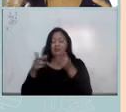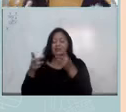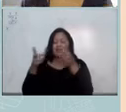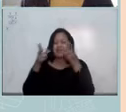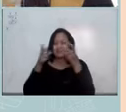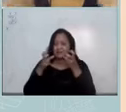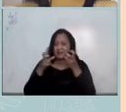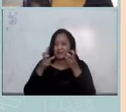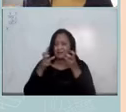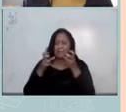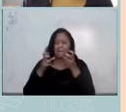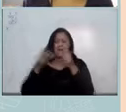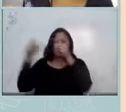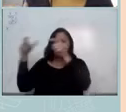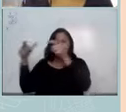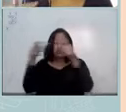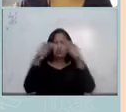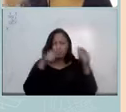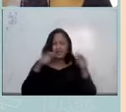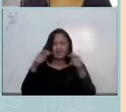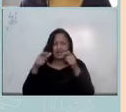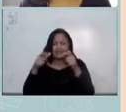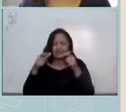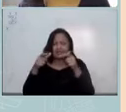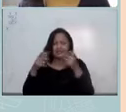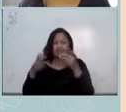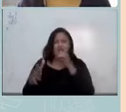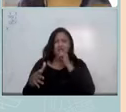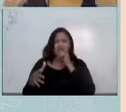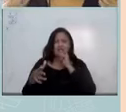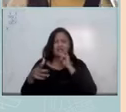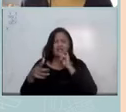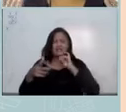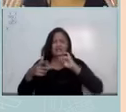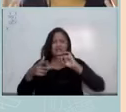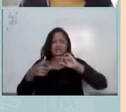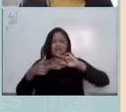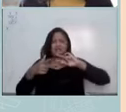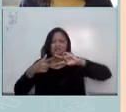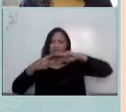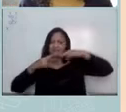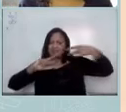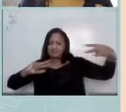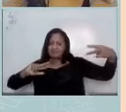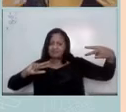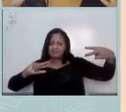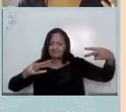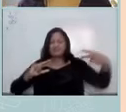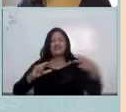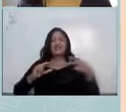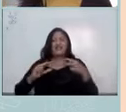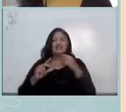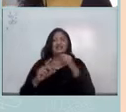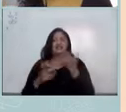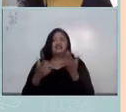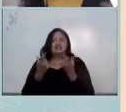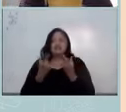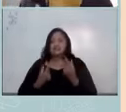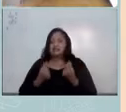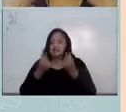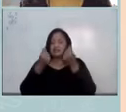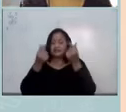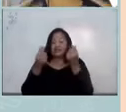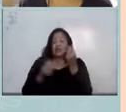ambientais, condições inerentes ao indivíduo, como, por exemplo, a herança genética, o nível socioeconômico, o estilo de vida do